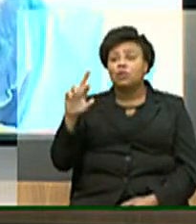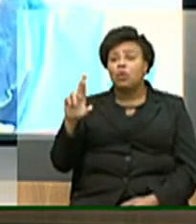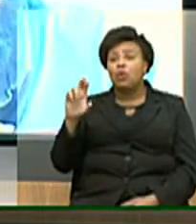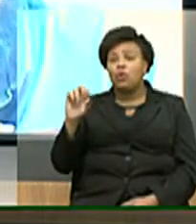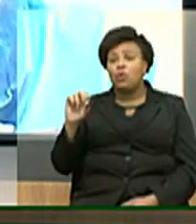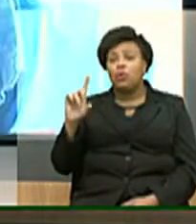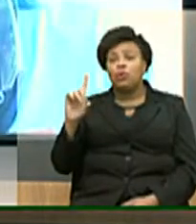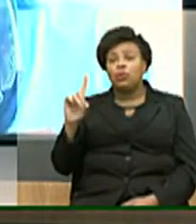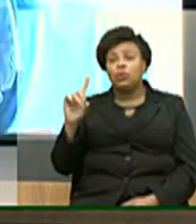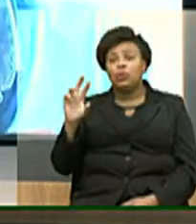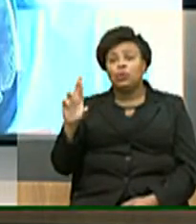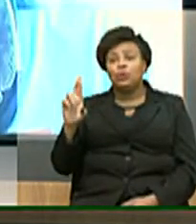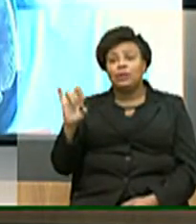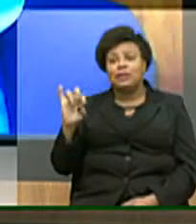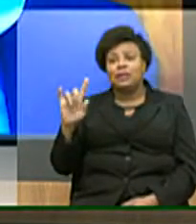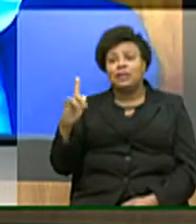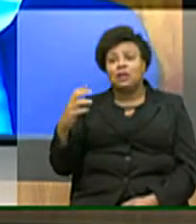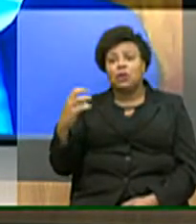Maroni.